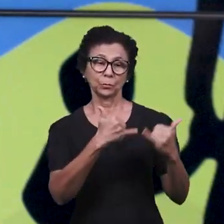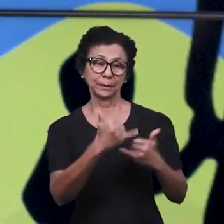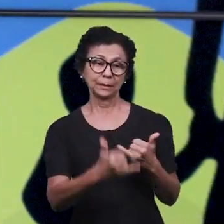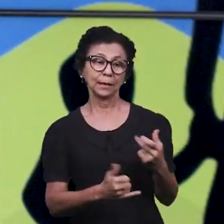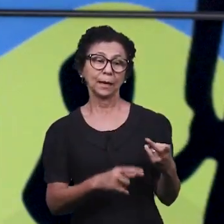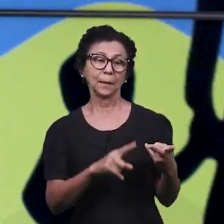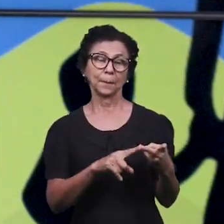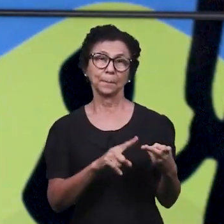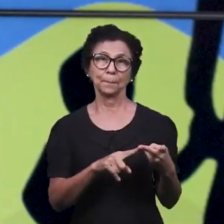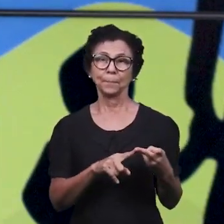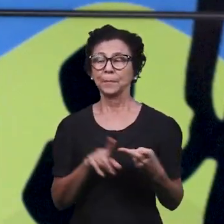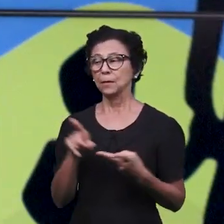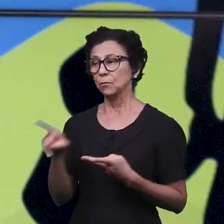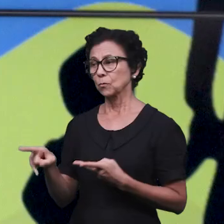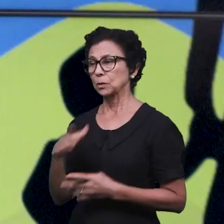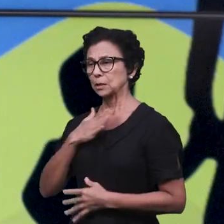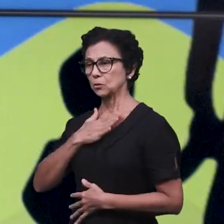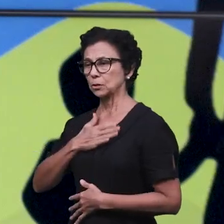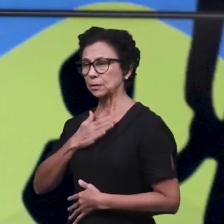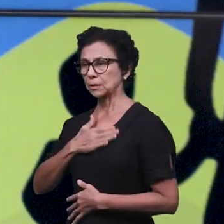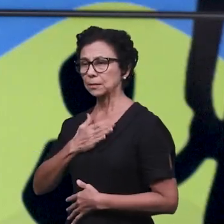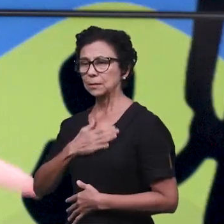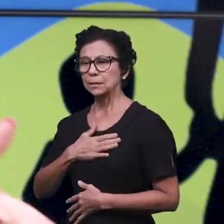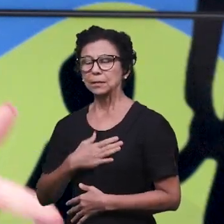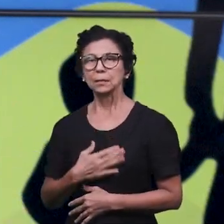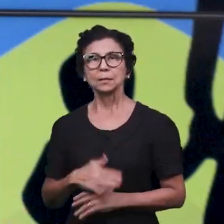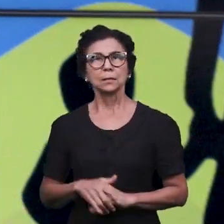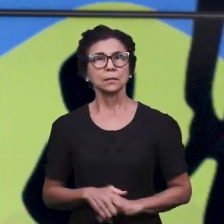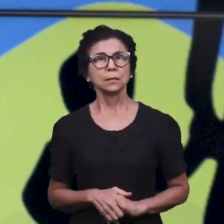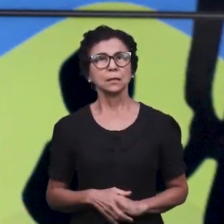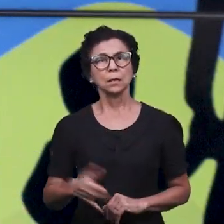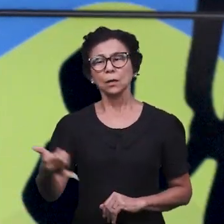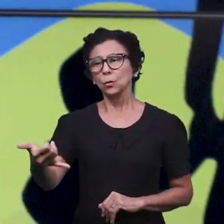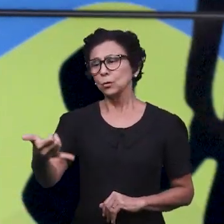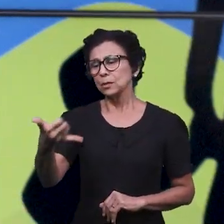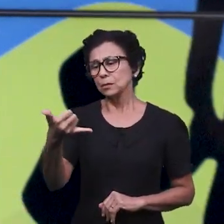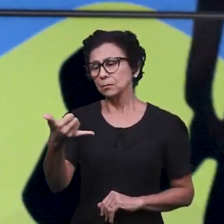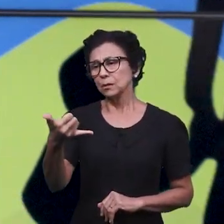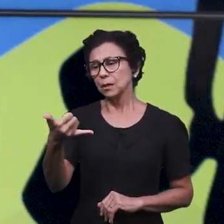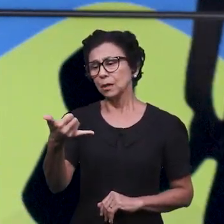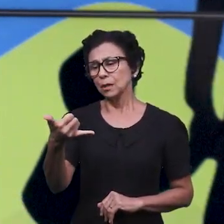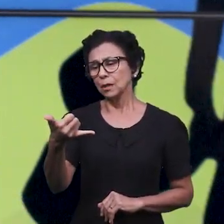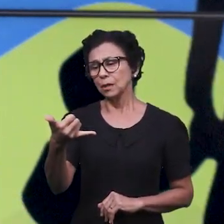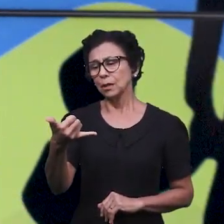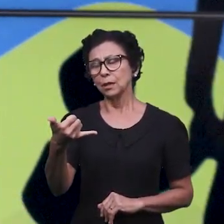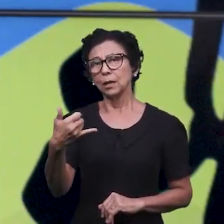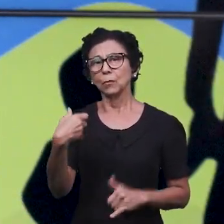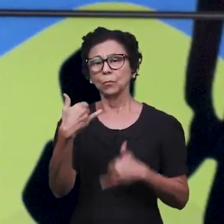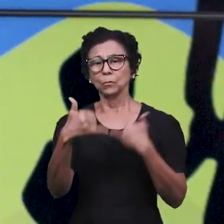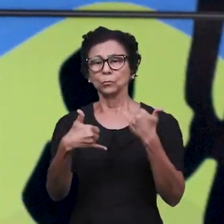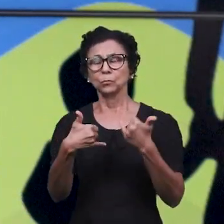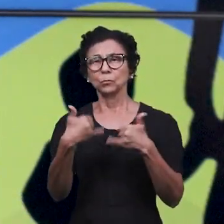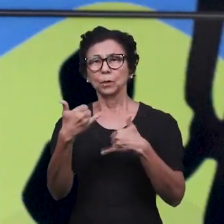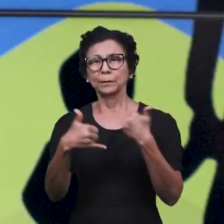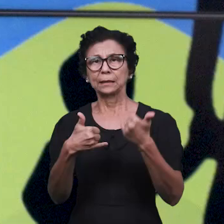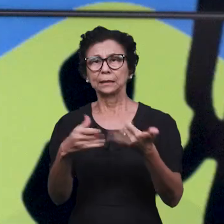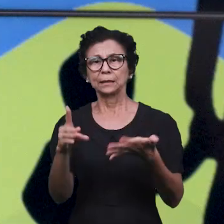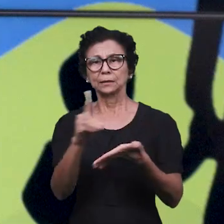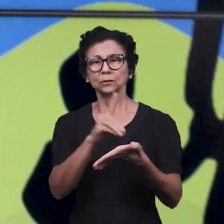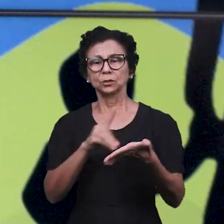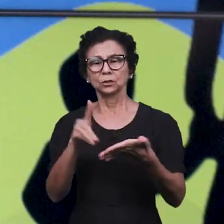filho, você vai ter tempo do seu descanso. O próprio celular pode ser um lazer. Nós chamamos de lazer